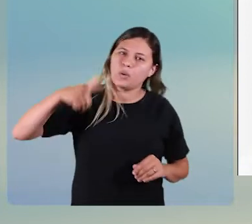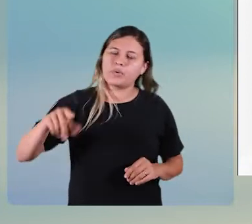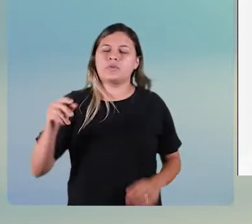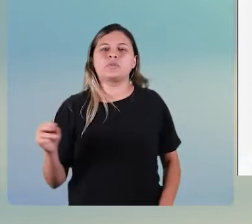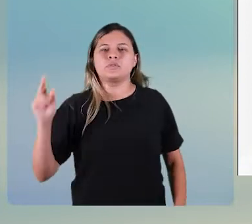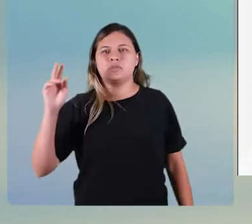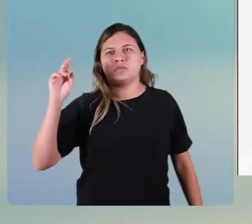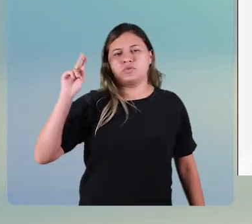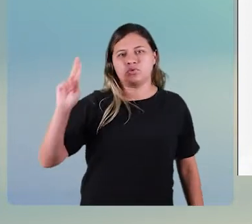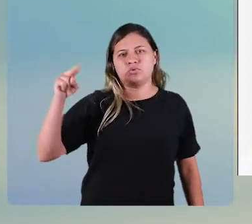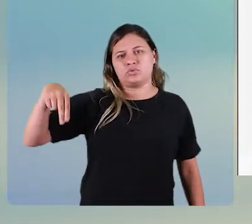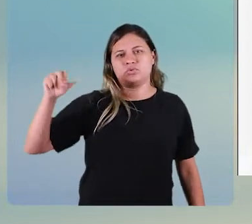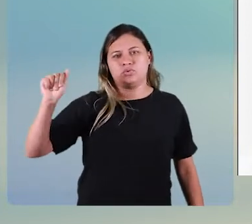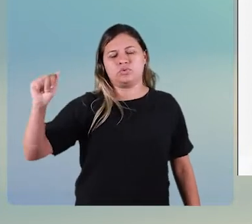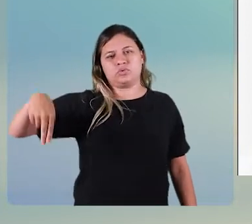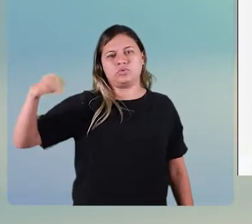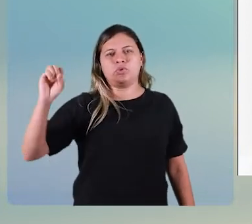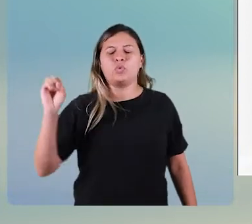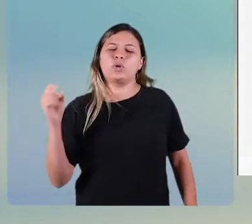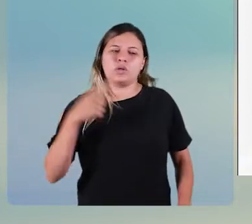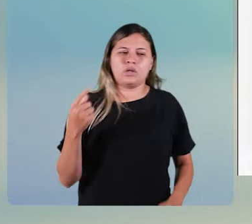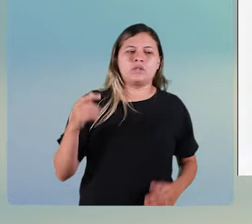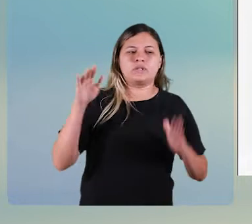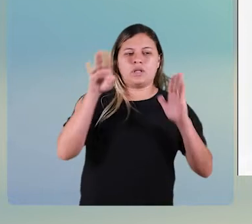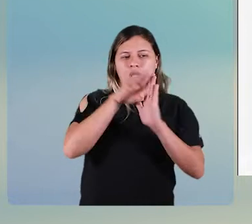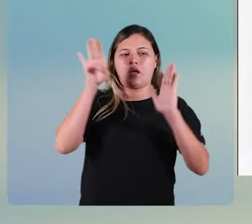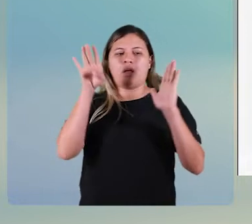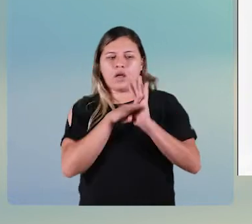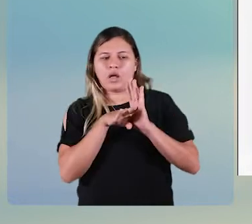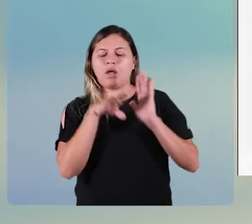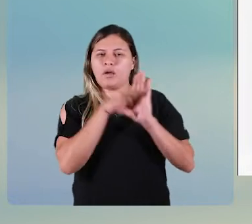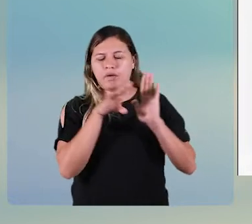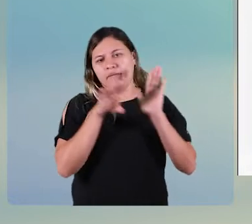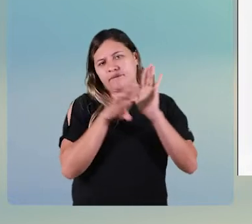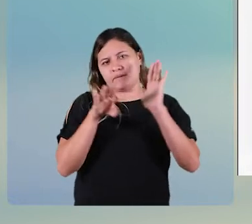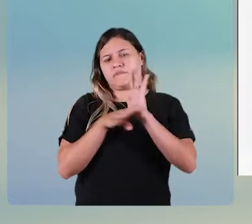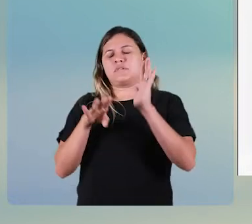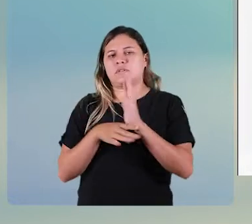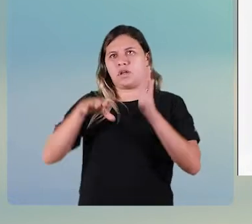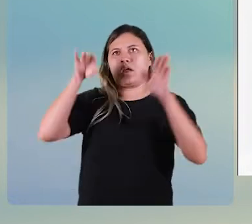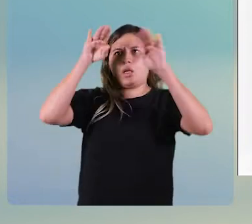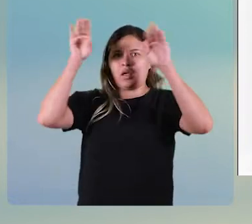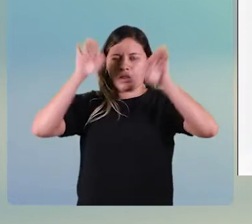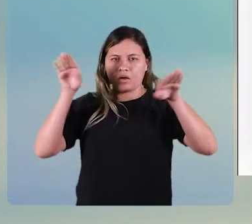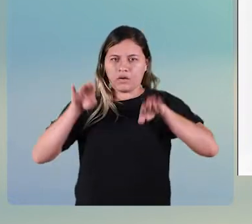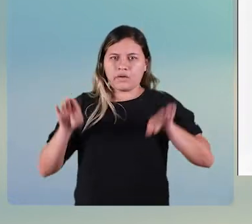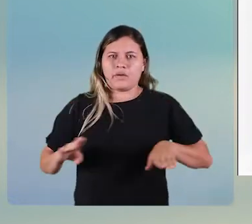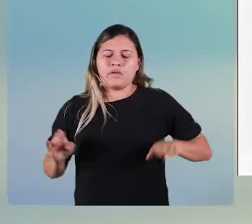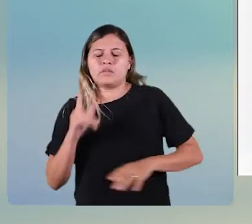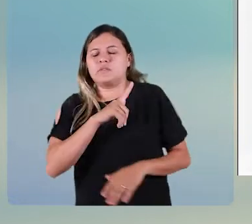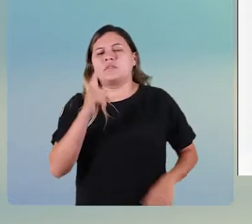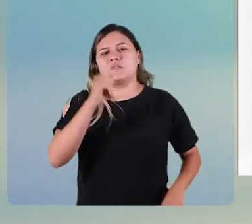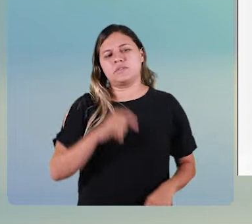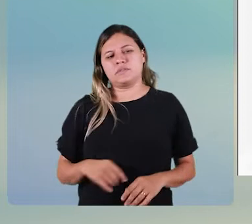butano, né? Até que vai ficando mais pesado. Aí chega na gasolina, no diesel, né? Lubrificantes, e as frações mais pesadas. Asfalto ficou lá no